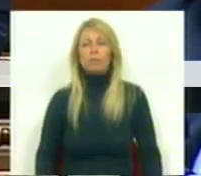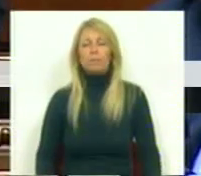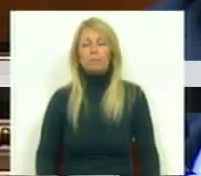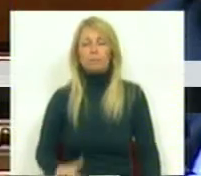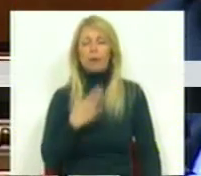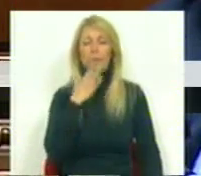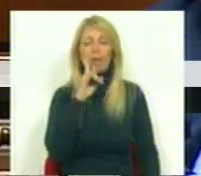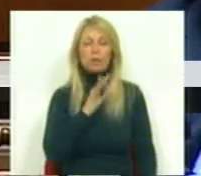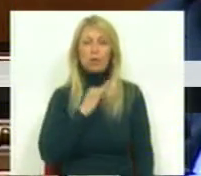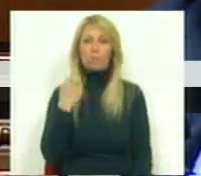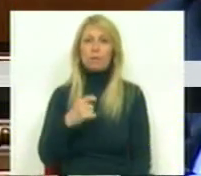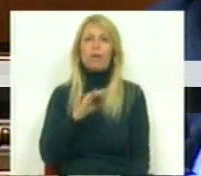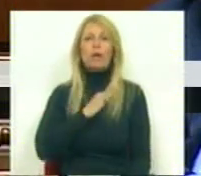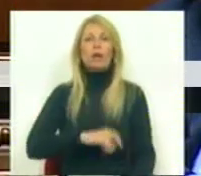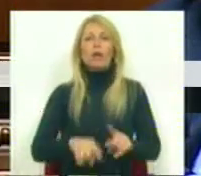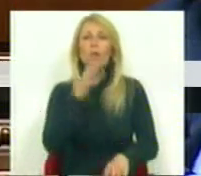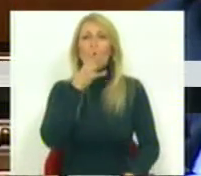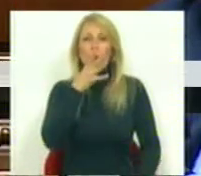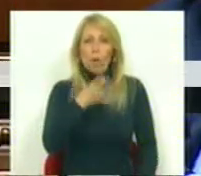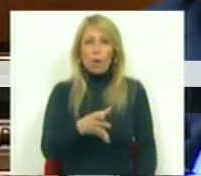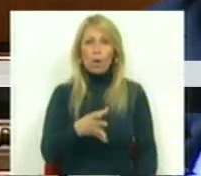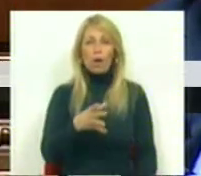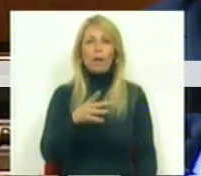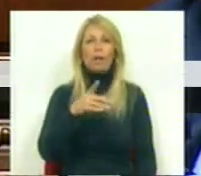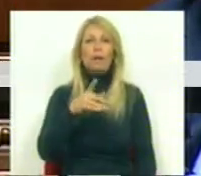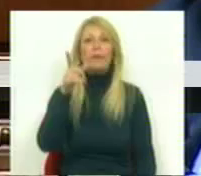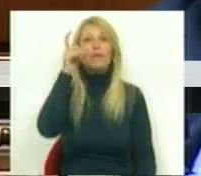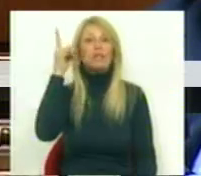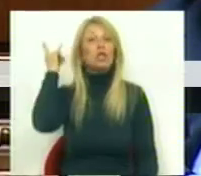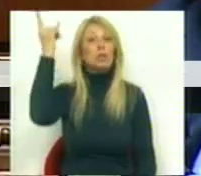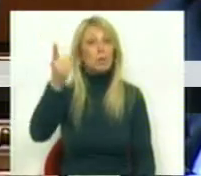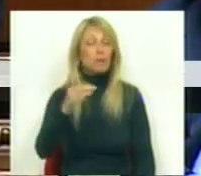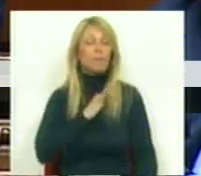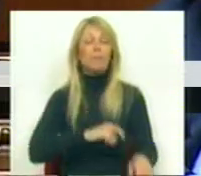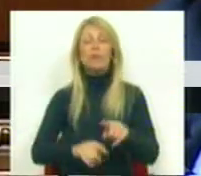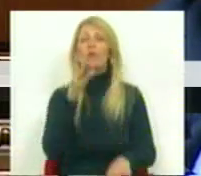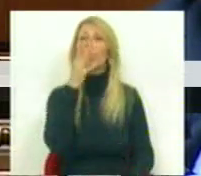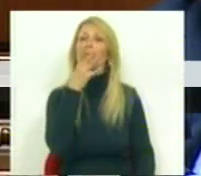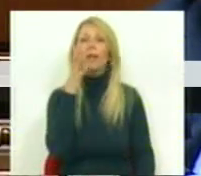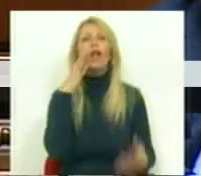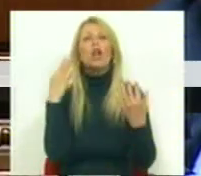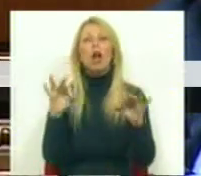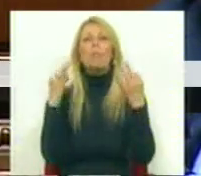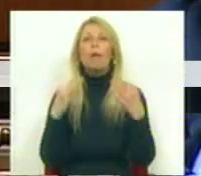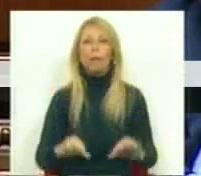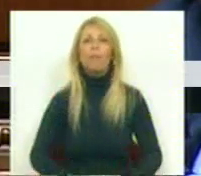Muito obrigado, Sra. Presidente. Sr. Deputado Francisco Louçã. Sr. Deputado, normalmente,